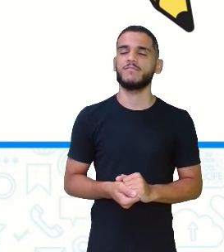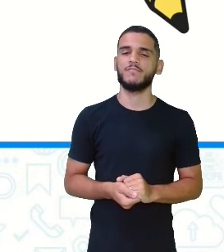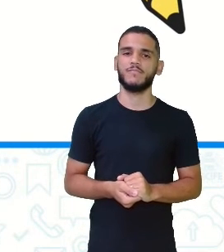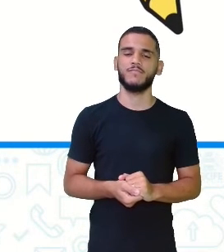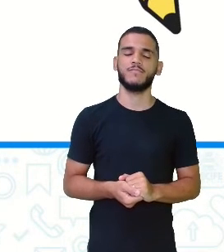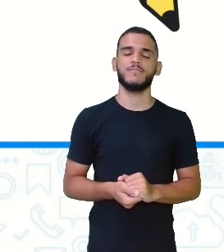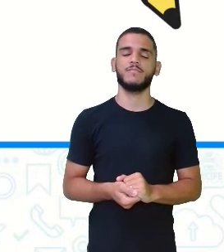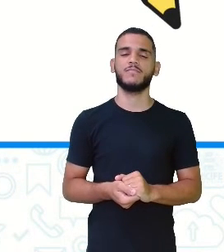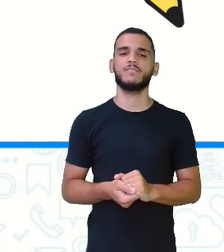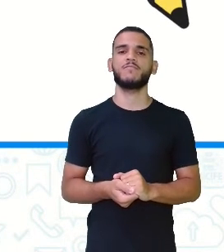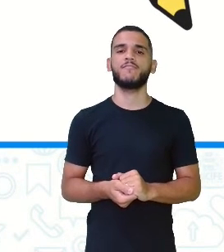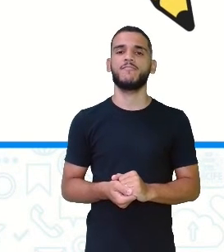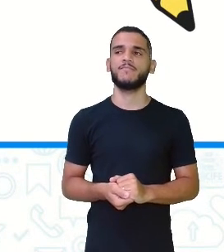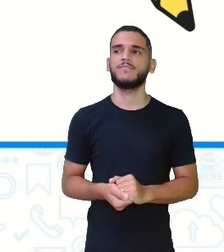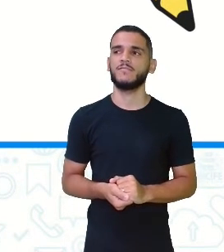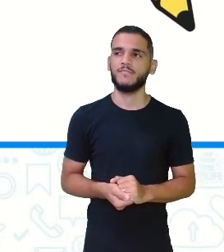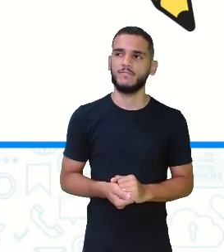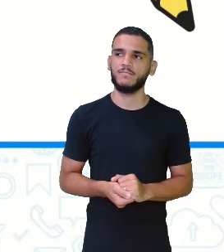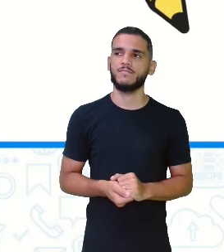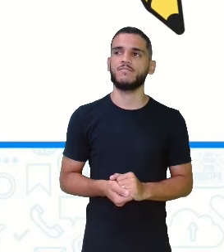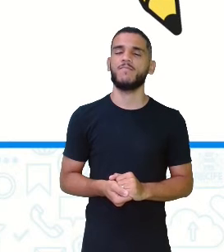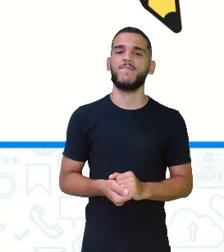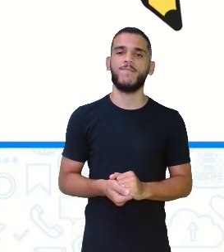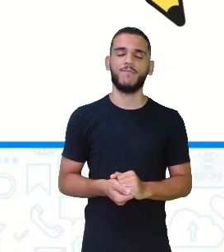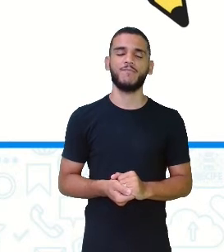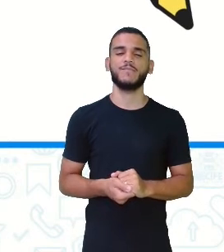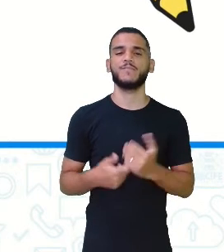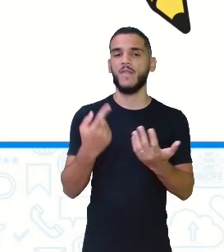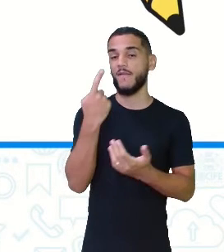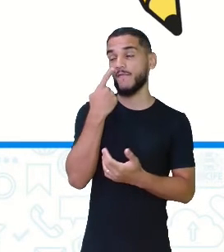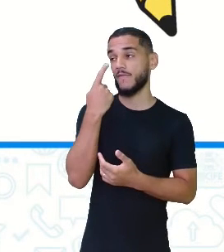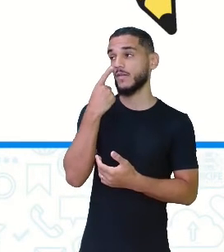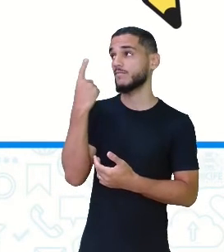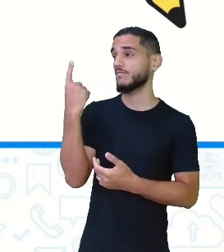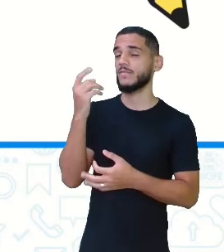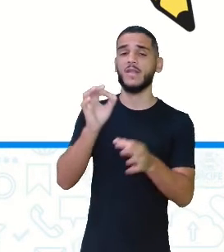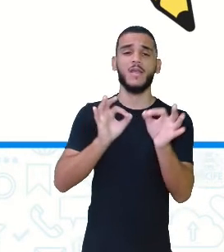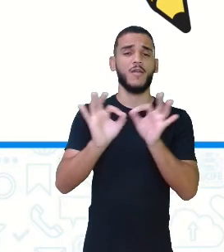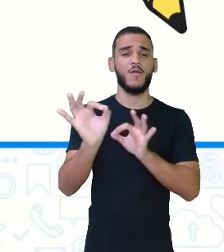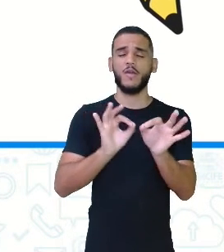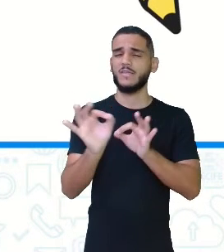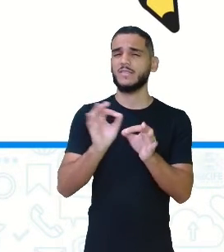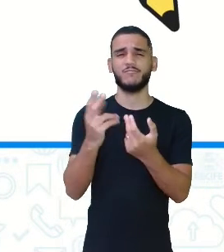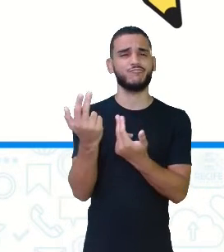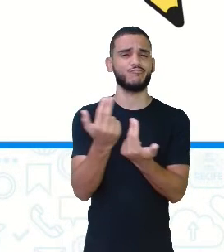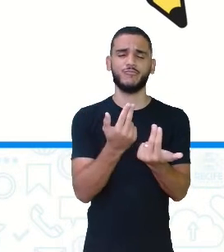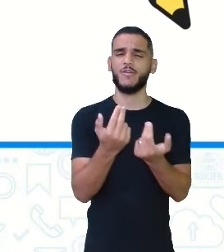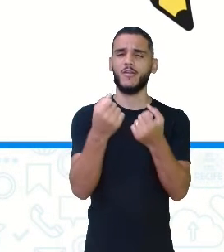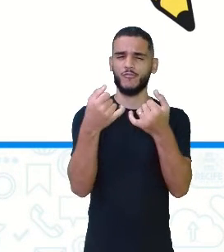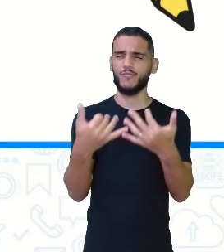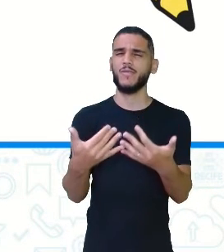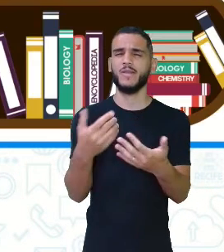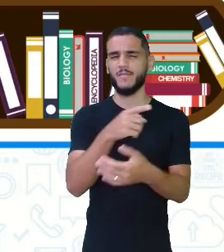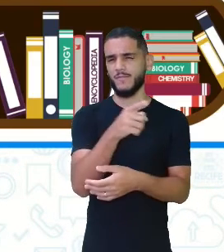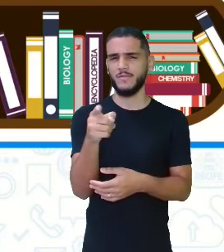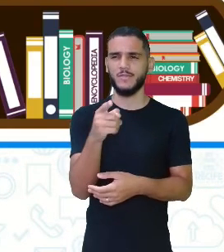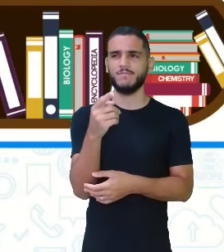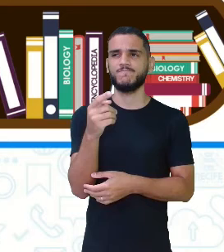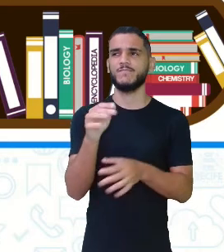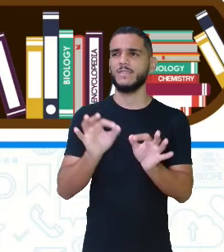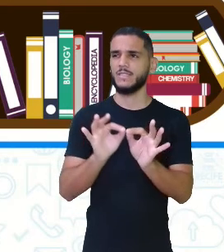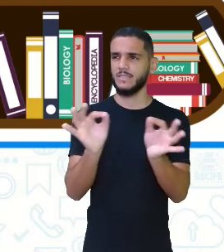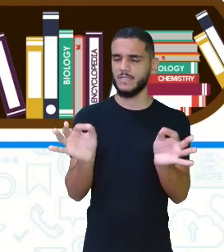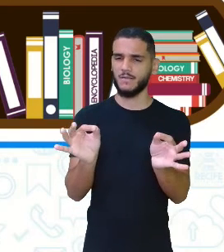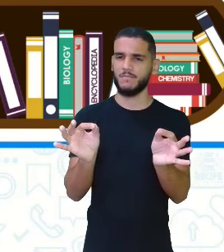Última, antepenúltima. Última, antepenúltima, última e antepenúltima.